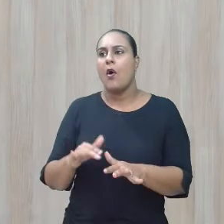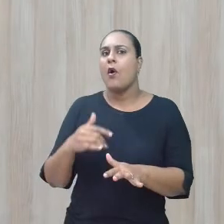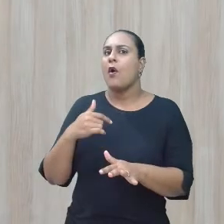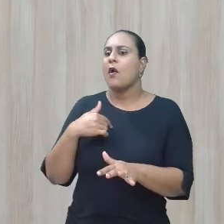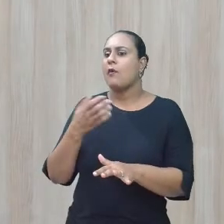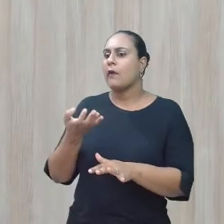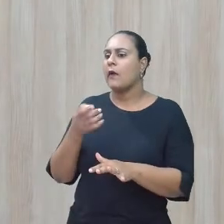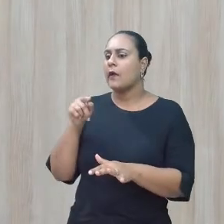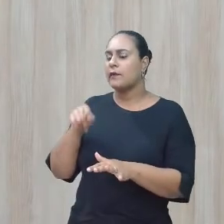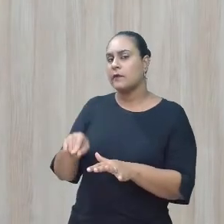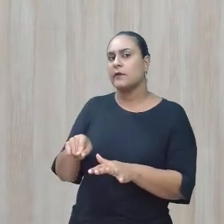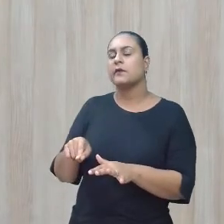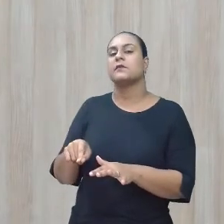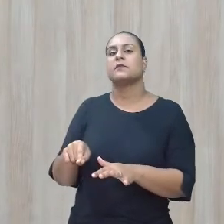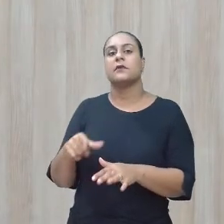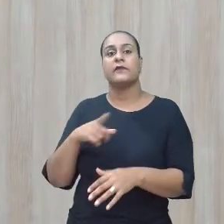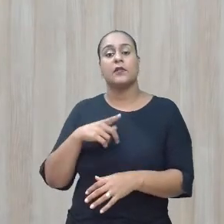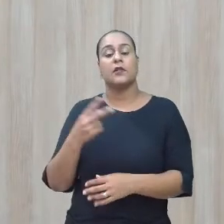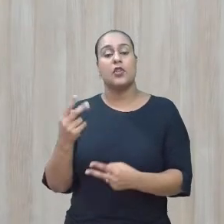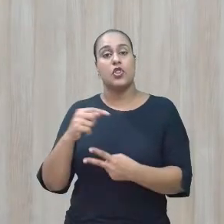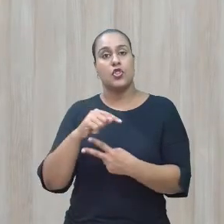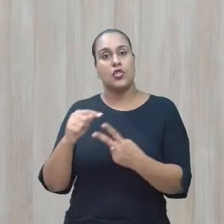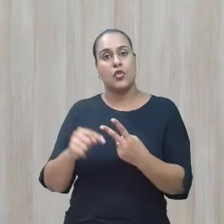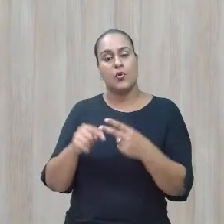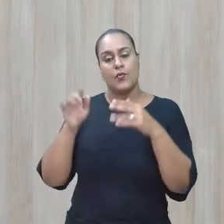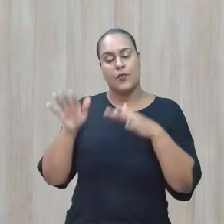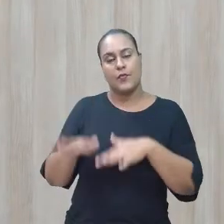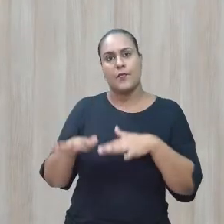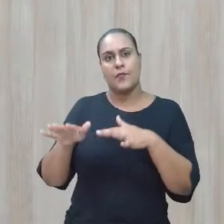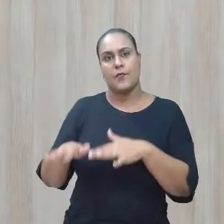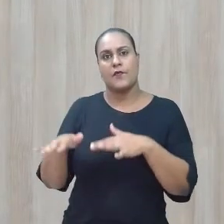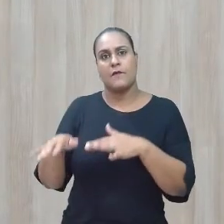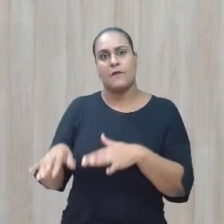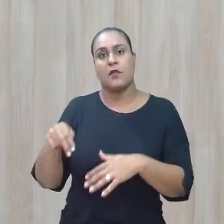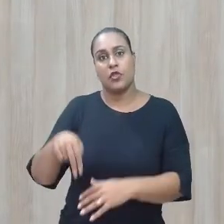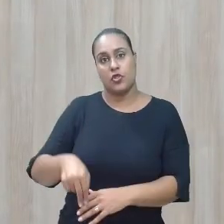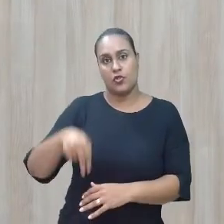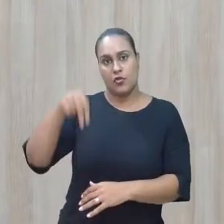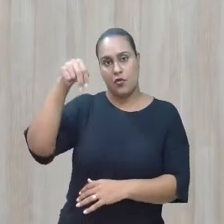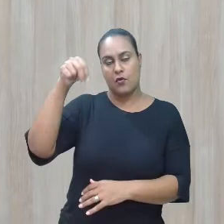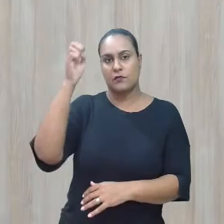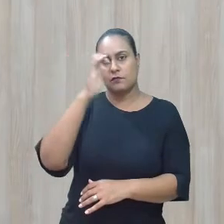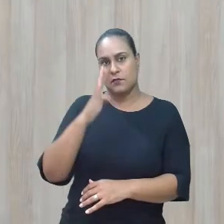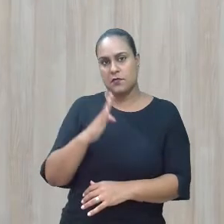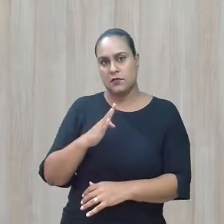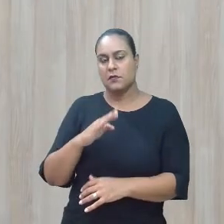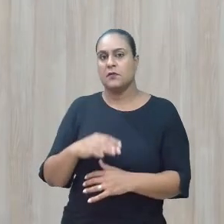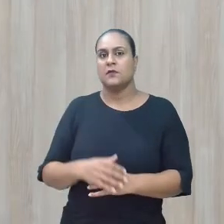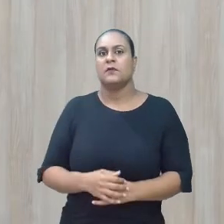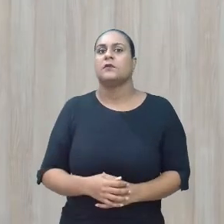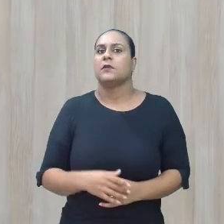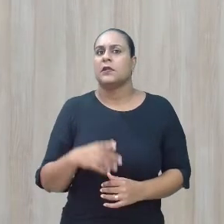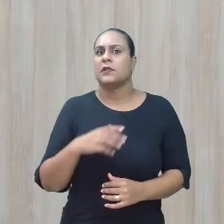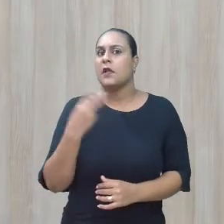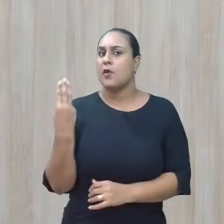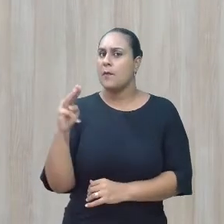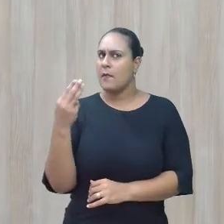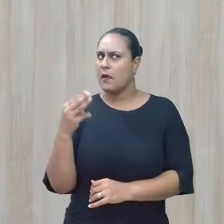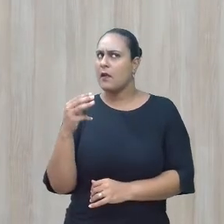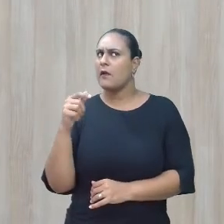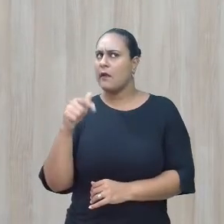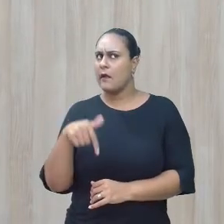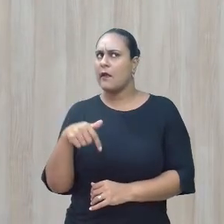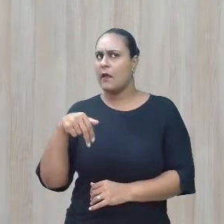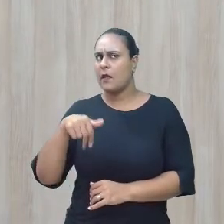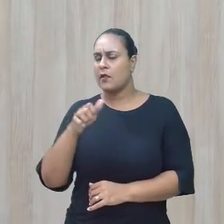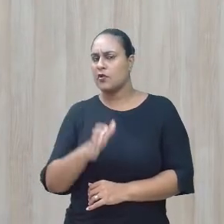esses. Não à toa que nós vamos ter dois movimentos, né, no norte do Brasil, né, aliás, a gente pega o Maranhão, ainda é Nordeste, mas enfim,